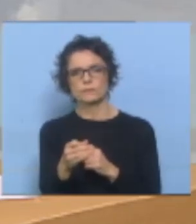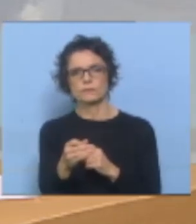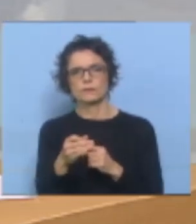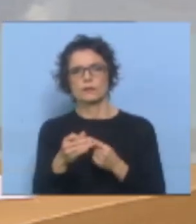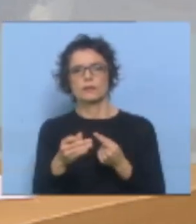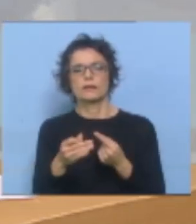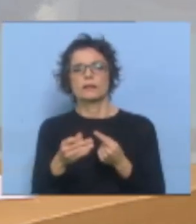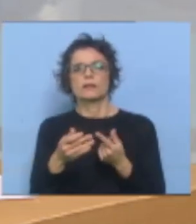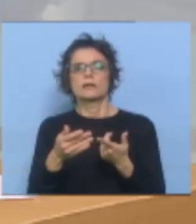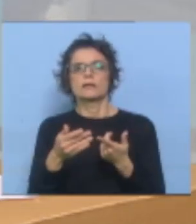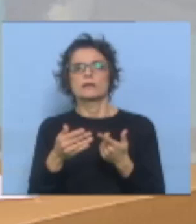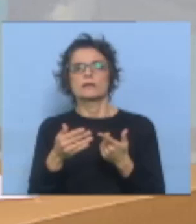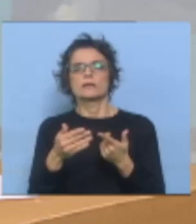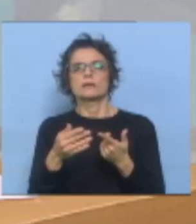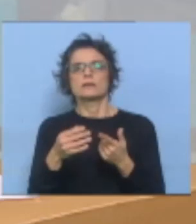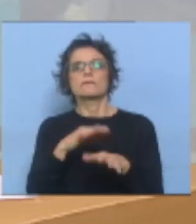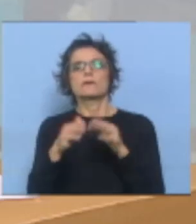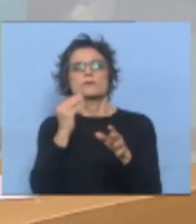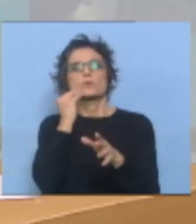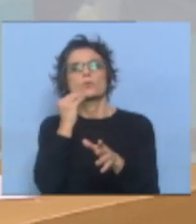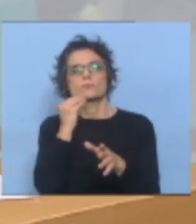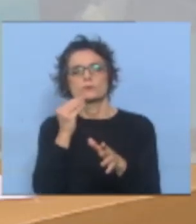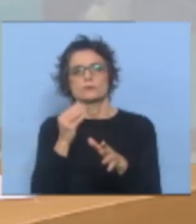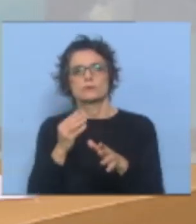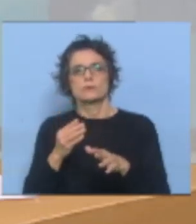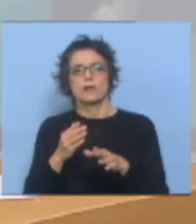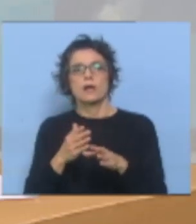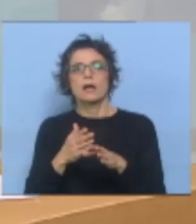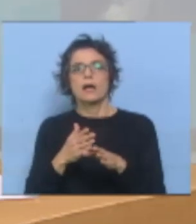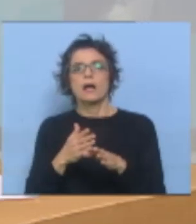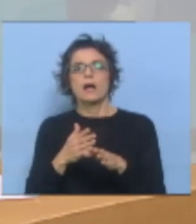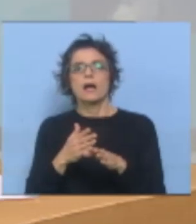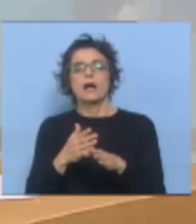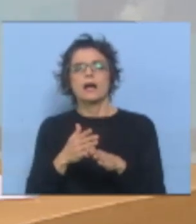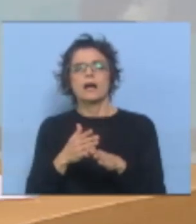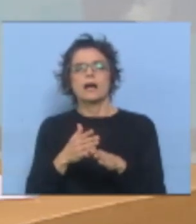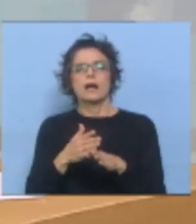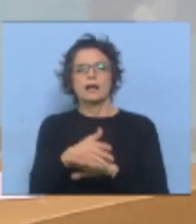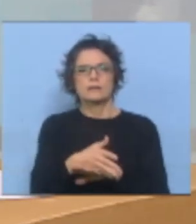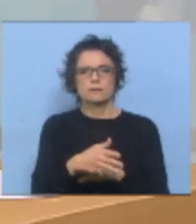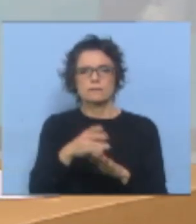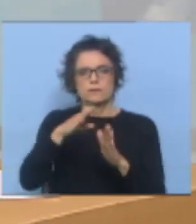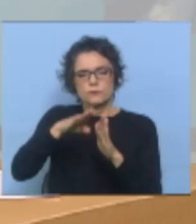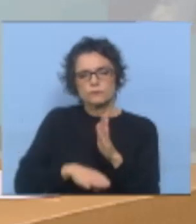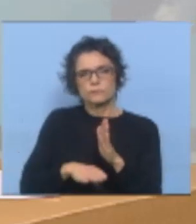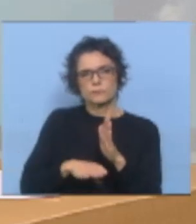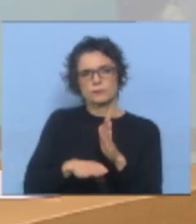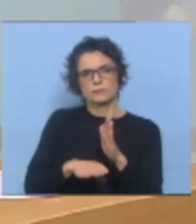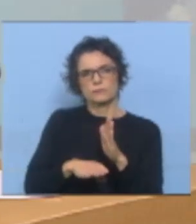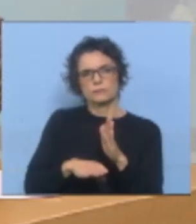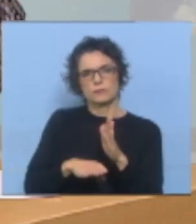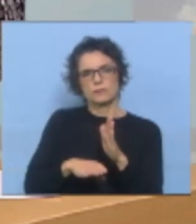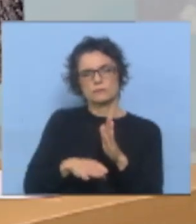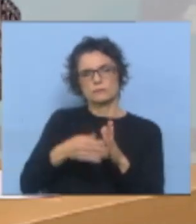linguagem, de comportamento, etc., nivelando por baixo, não é? Portanto, do que se trata é de tentar